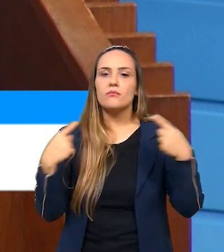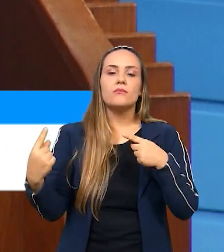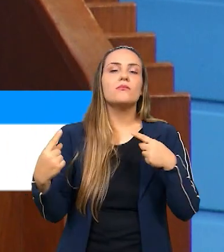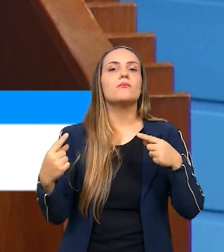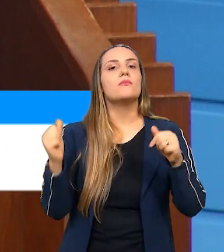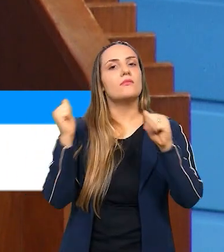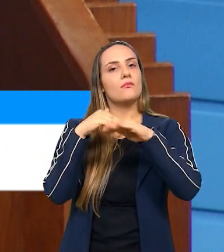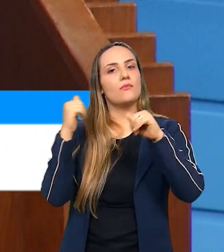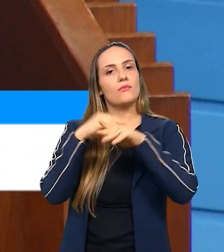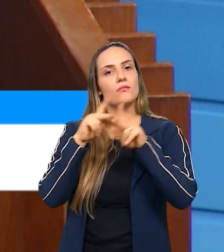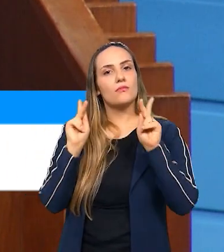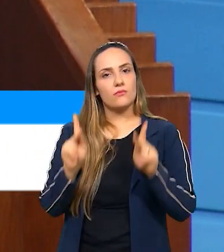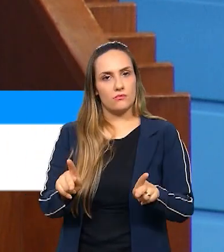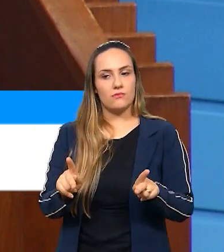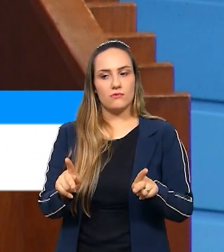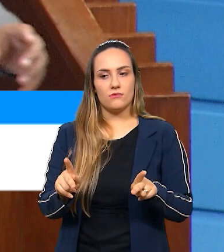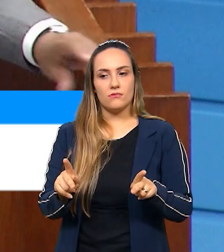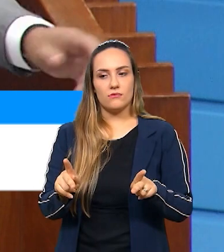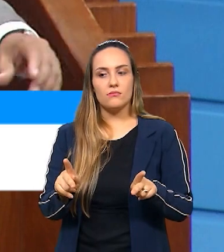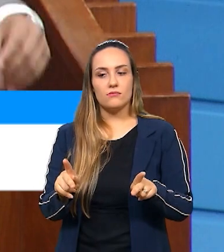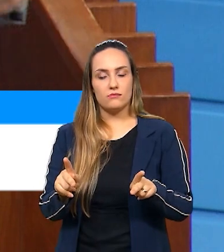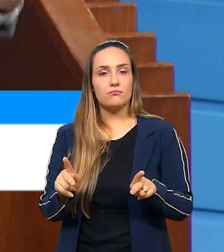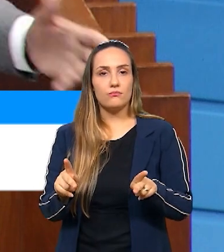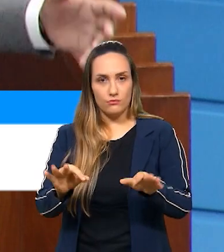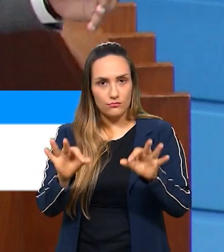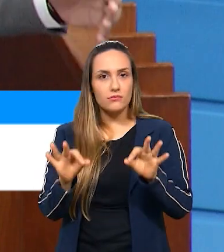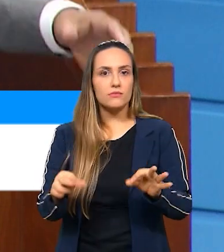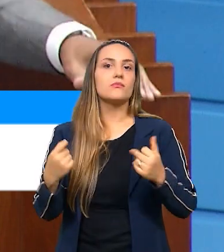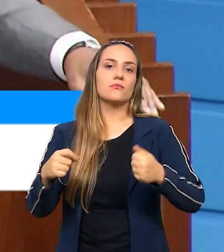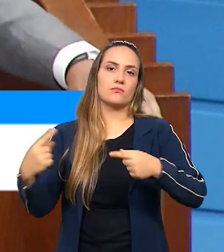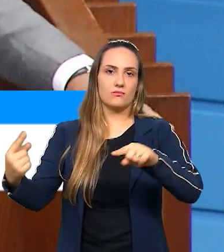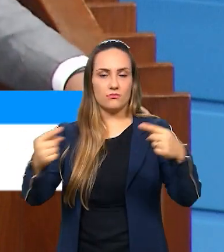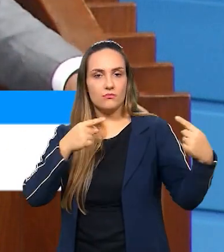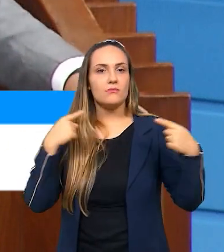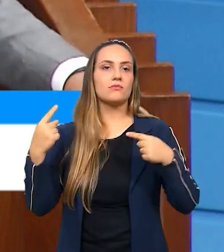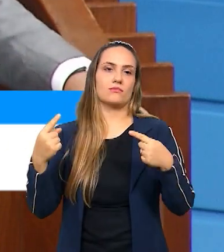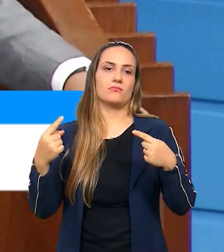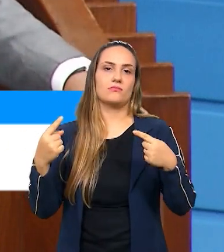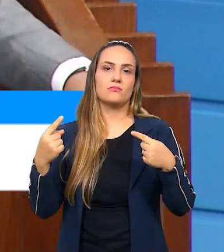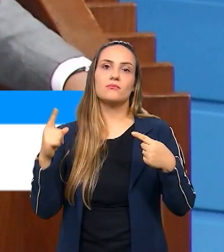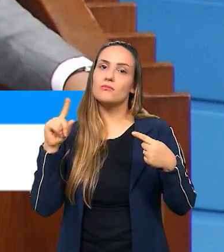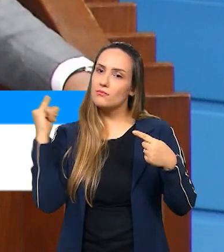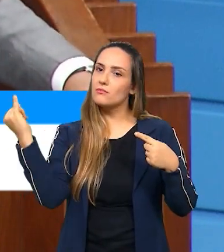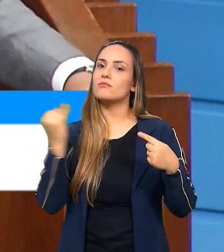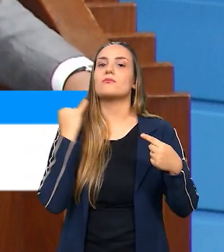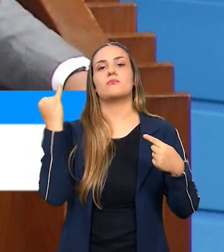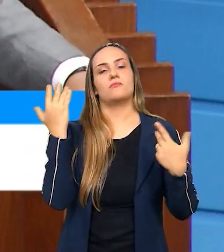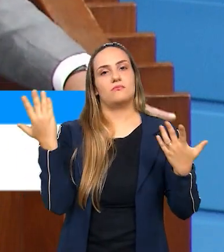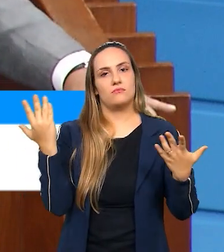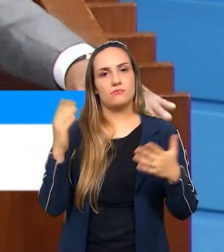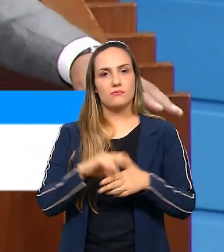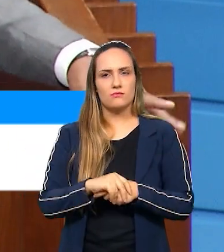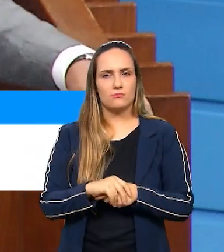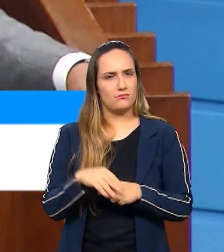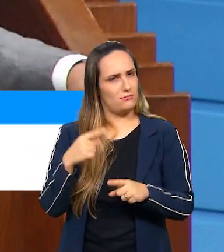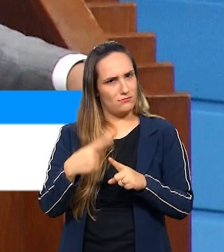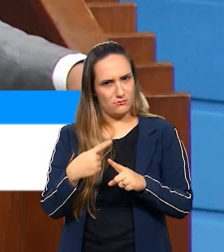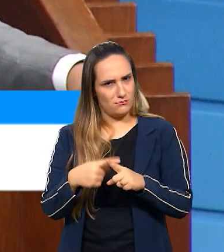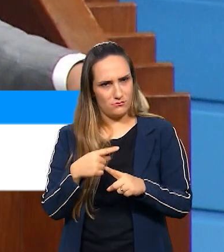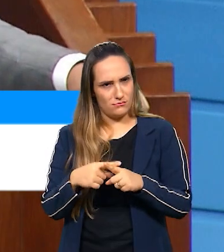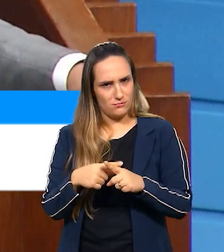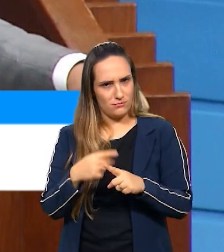Federal que se discute o transporte público da maneira como tem que ser discutido, com a importância que ele